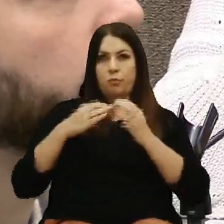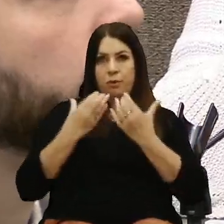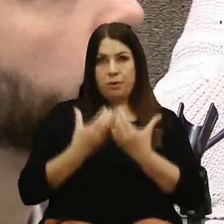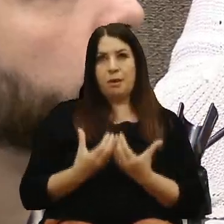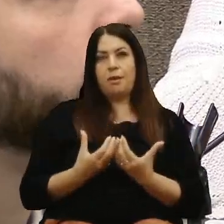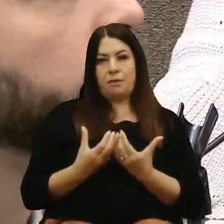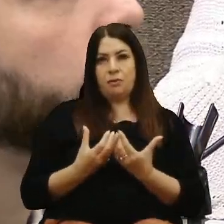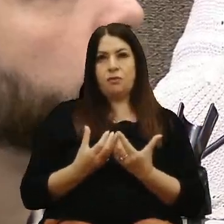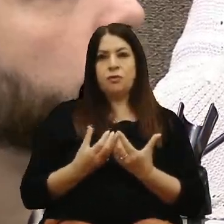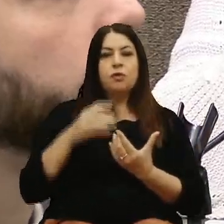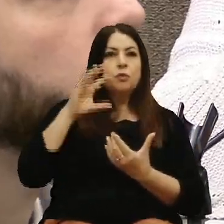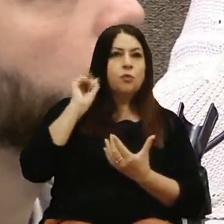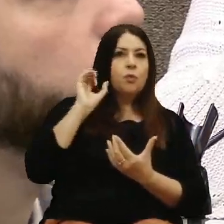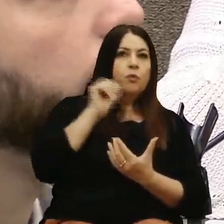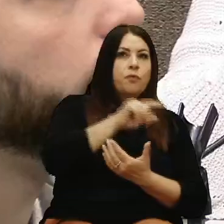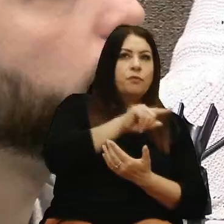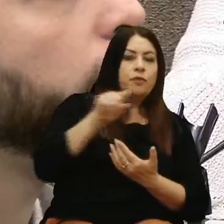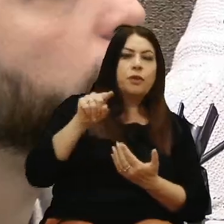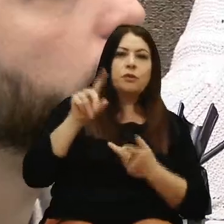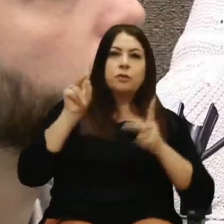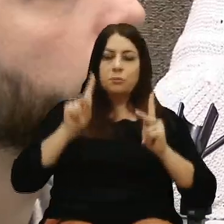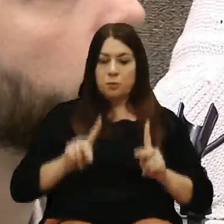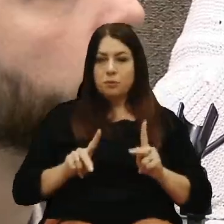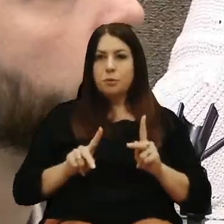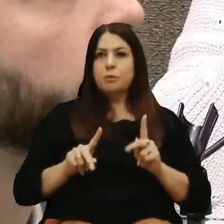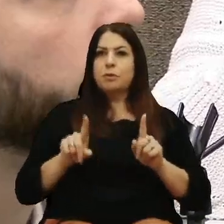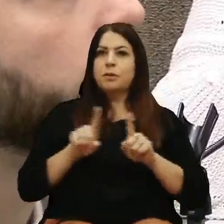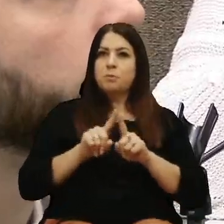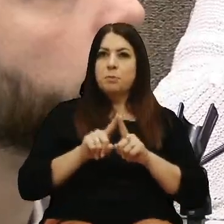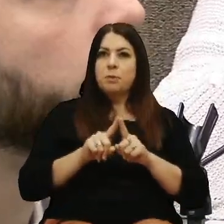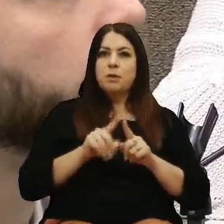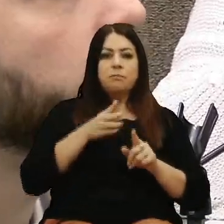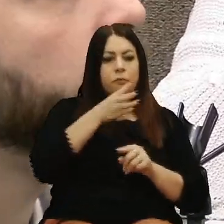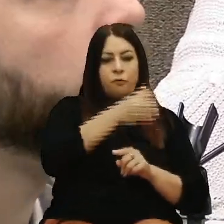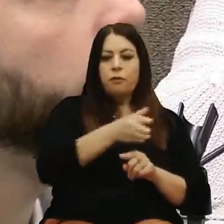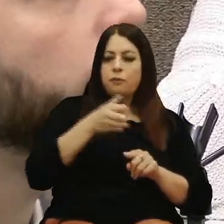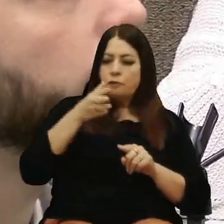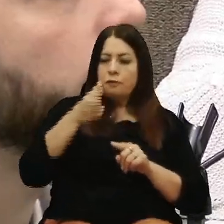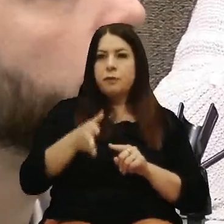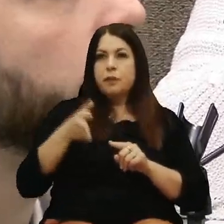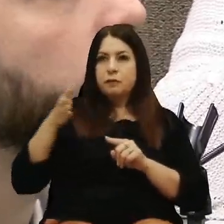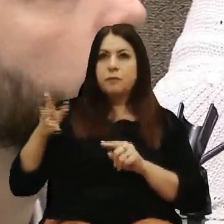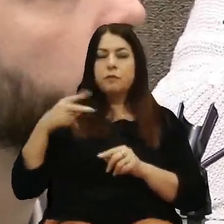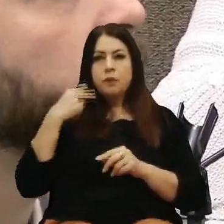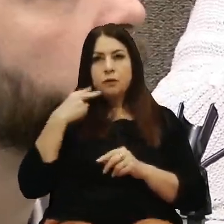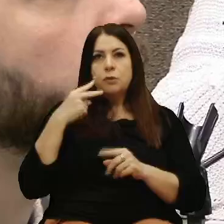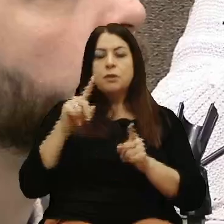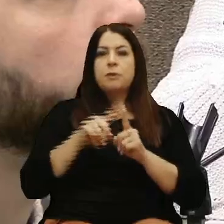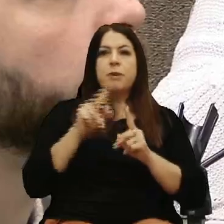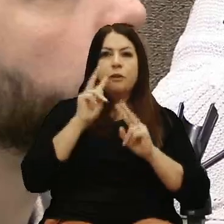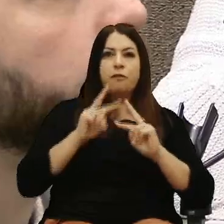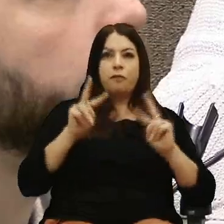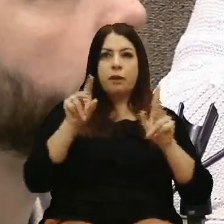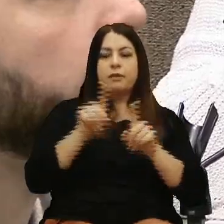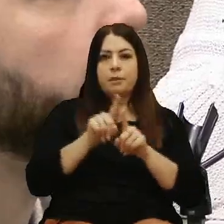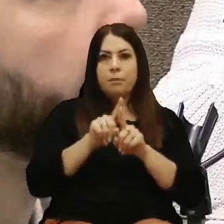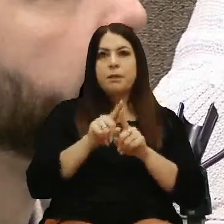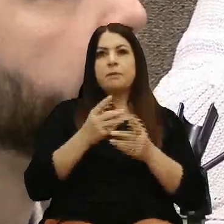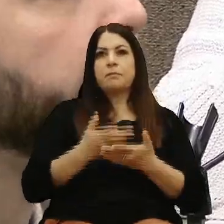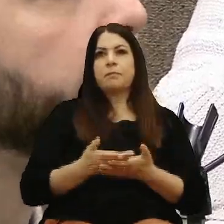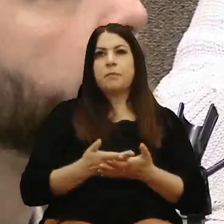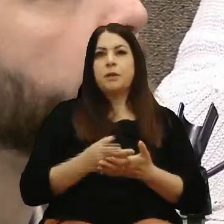comunidades, ouvindo, né, as pessoas, e passou de gabinete em gabinete dos vereadores para verificar, então,